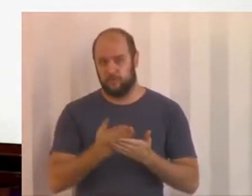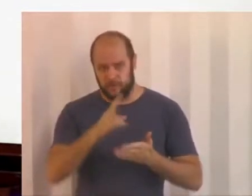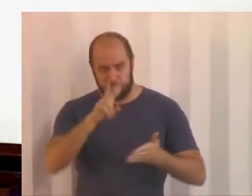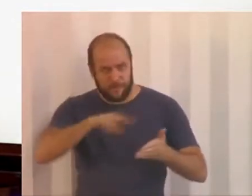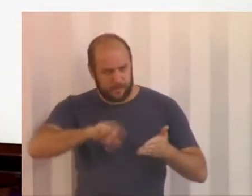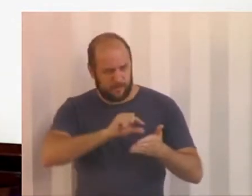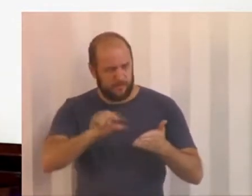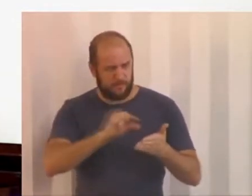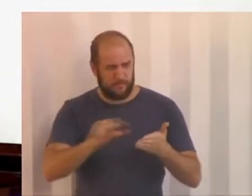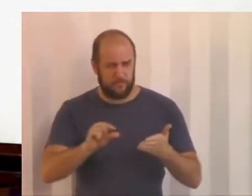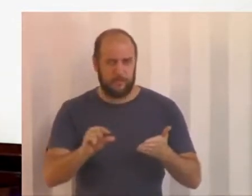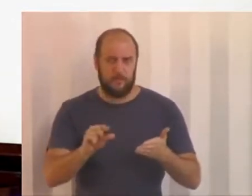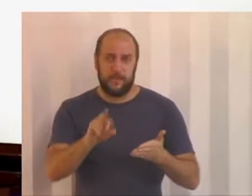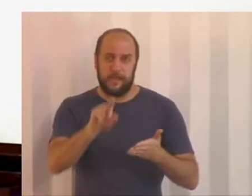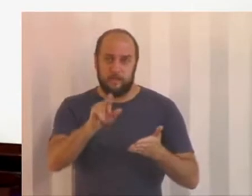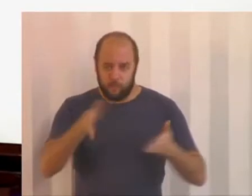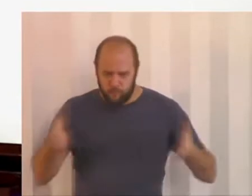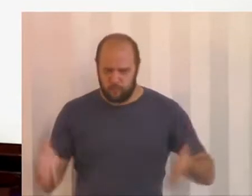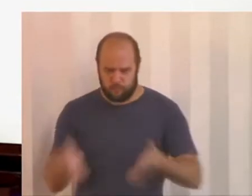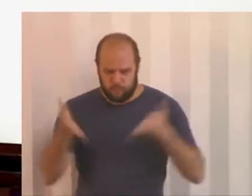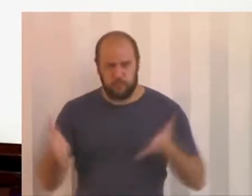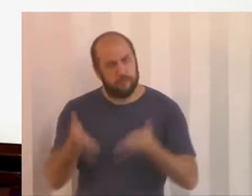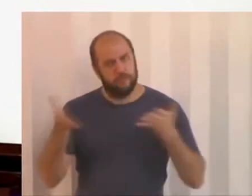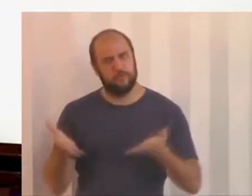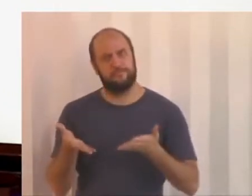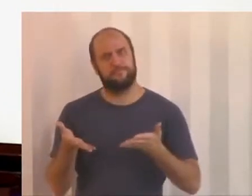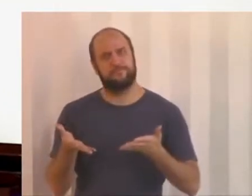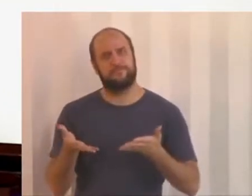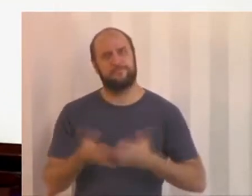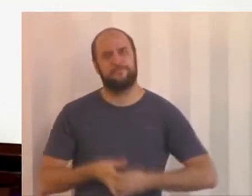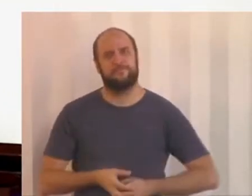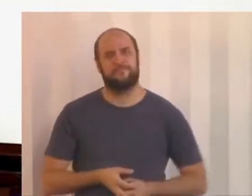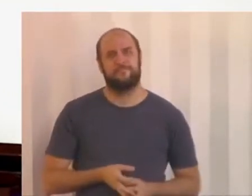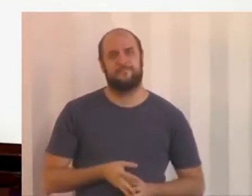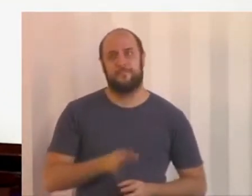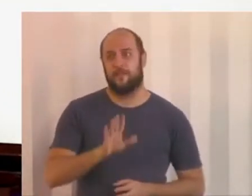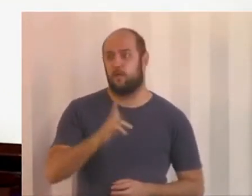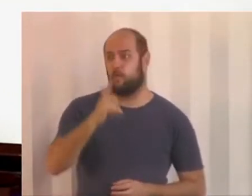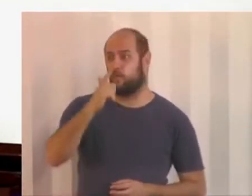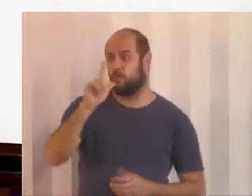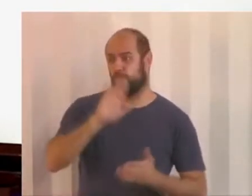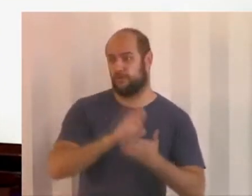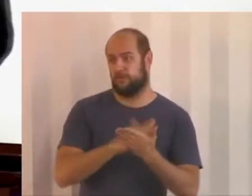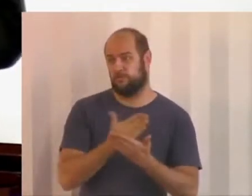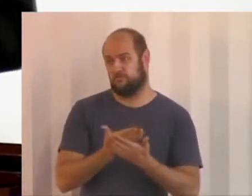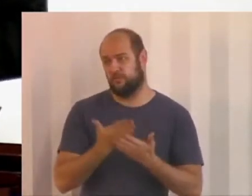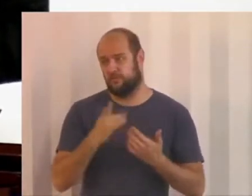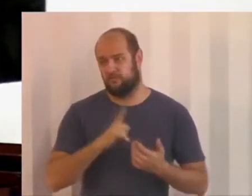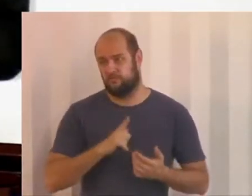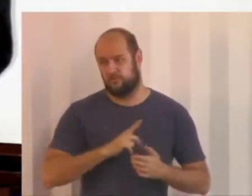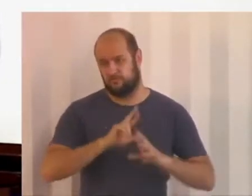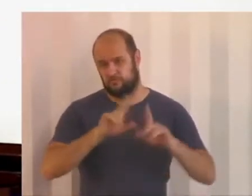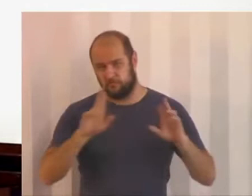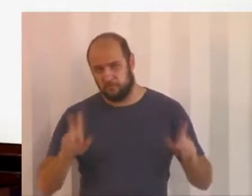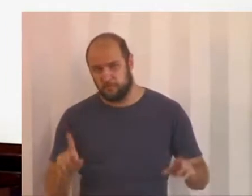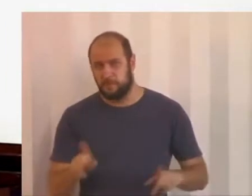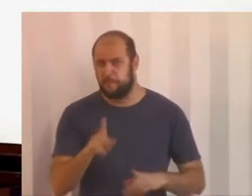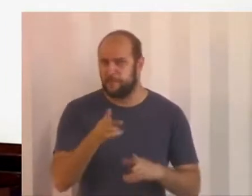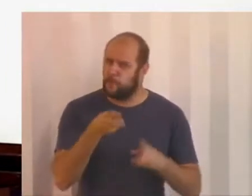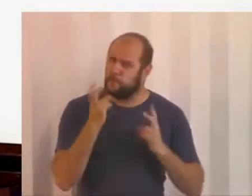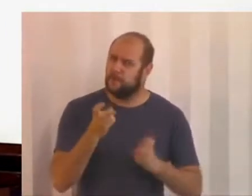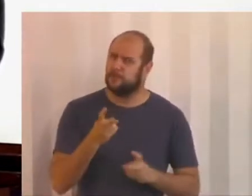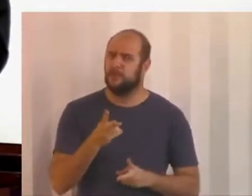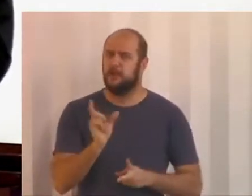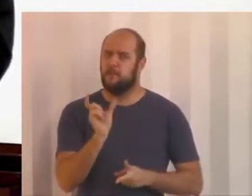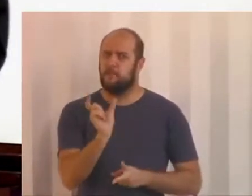de incentivo, de motivação. Se você tiver uma outra versão, como NVI, NVT, você vai perceber